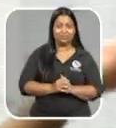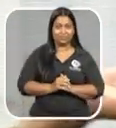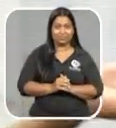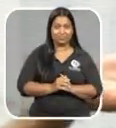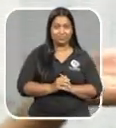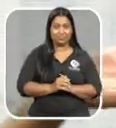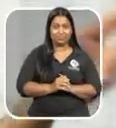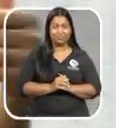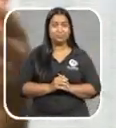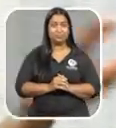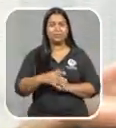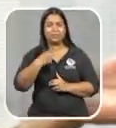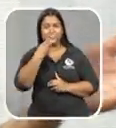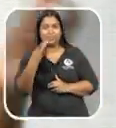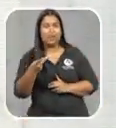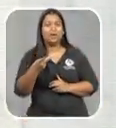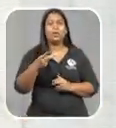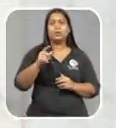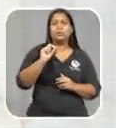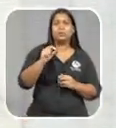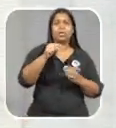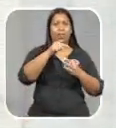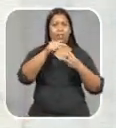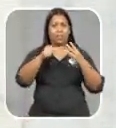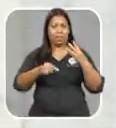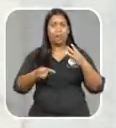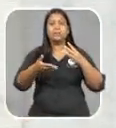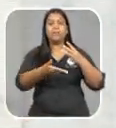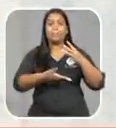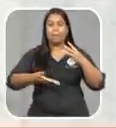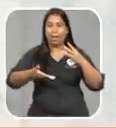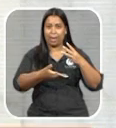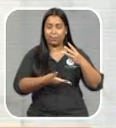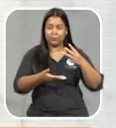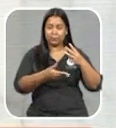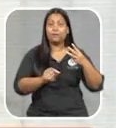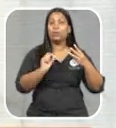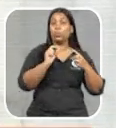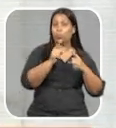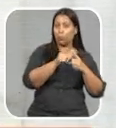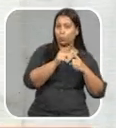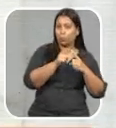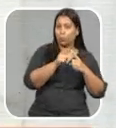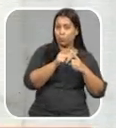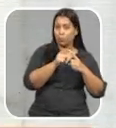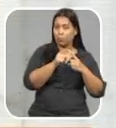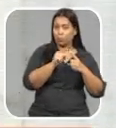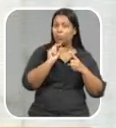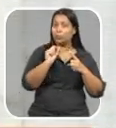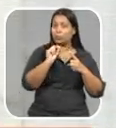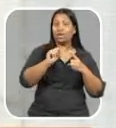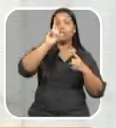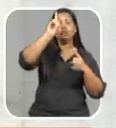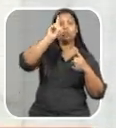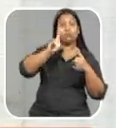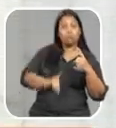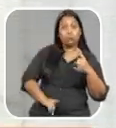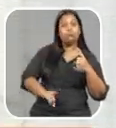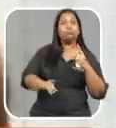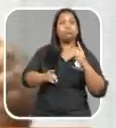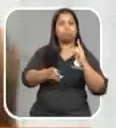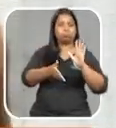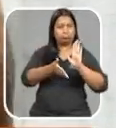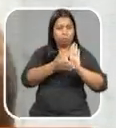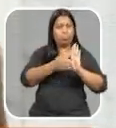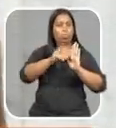que é o direito à propositura, né, de leis do município, a representação popular, você